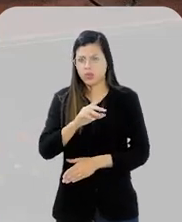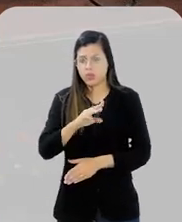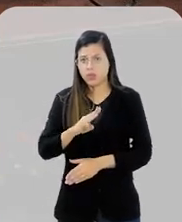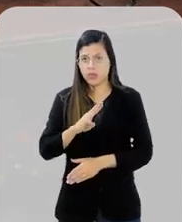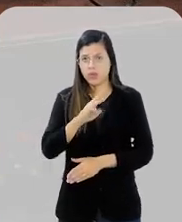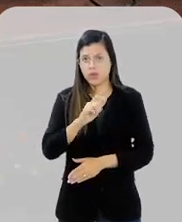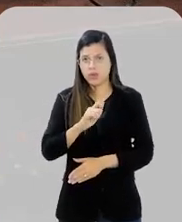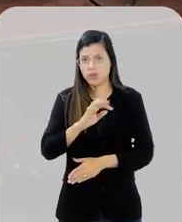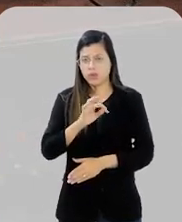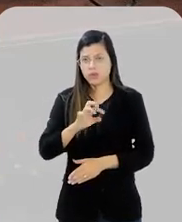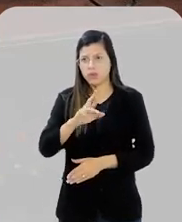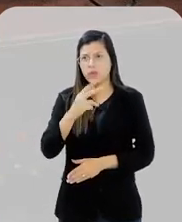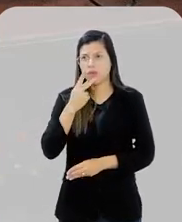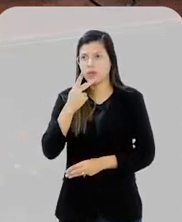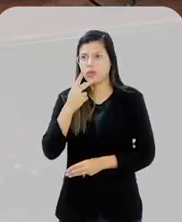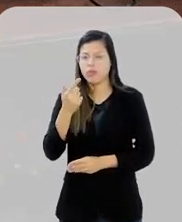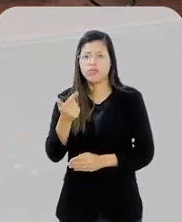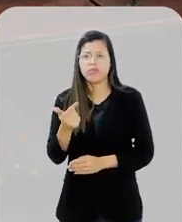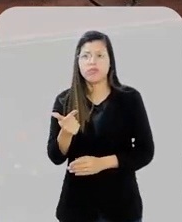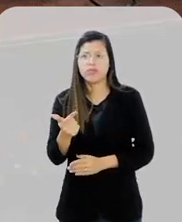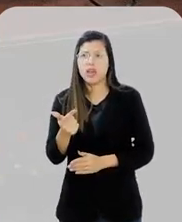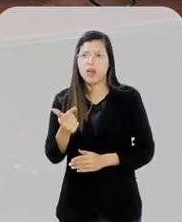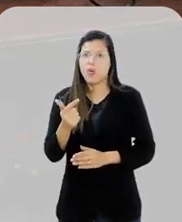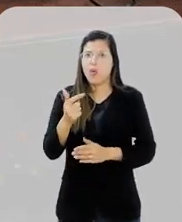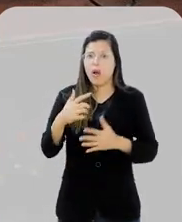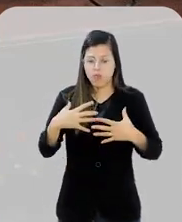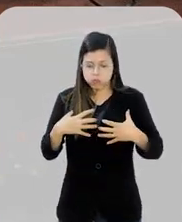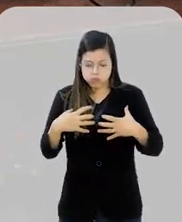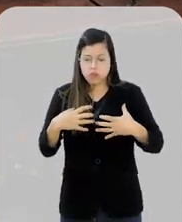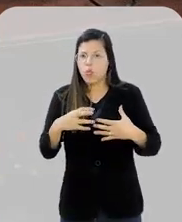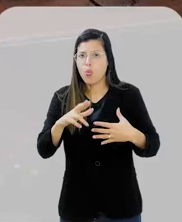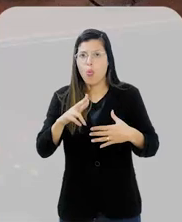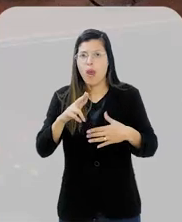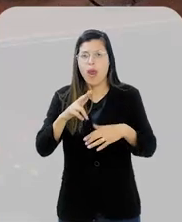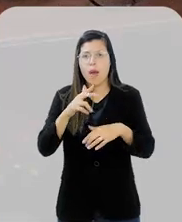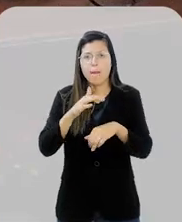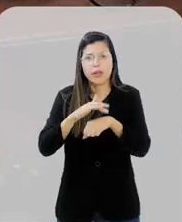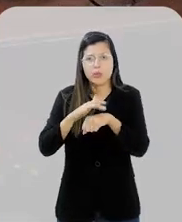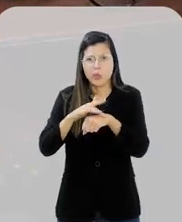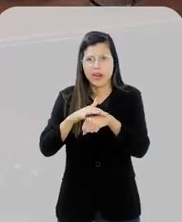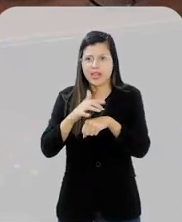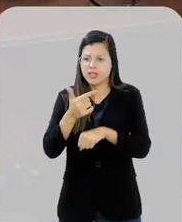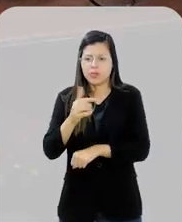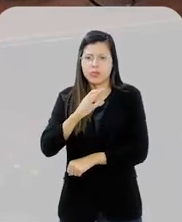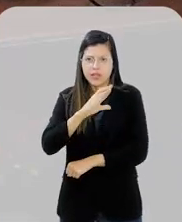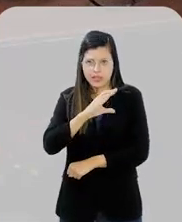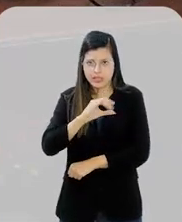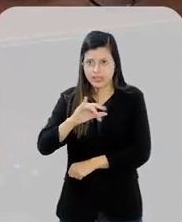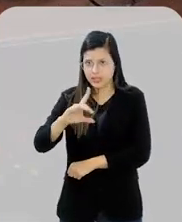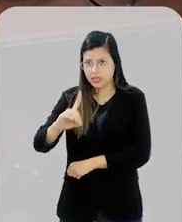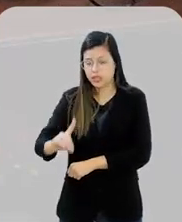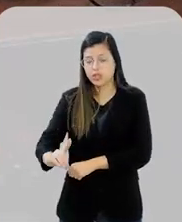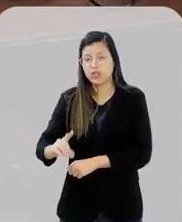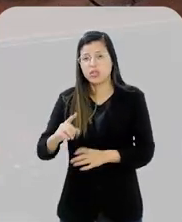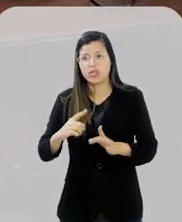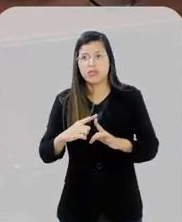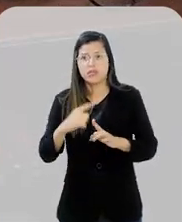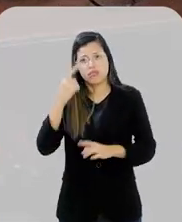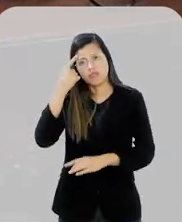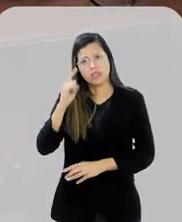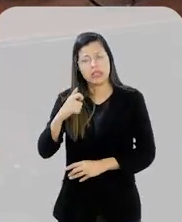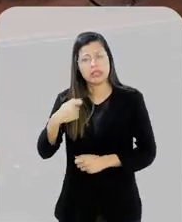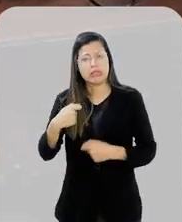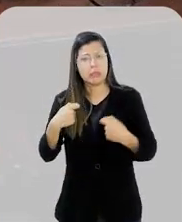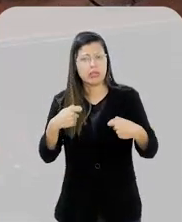uma classificação da gigantomastia, né? Ela não é uma doença, ela não tem um CID ali, né? Então, eu não sei se você precisa correlacioná-la a